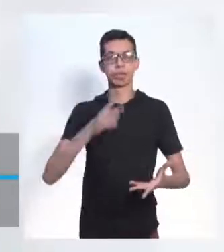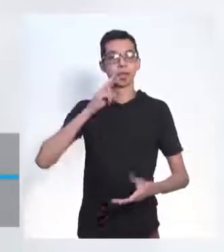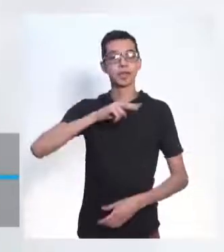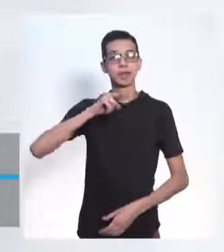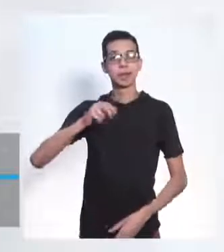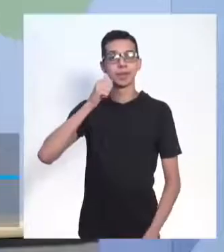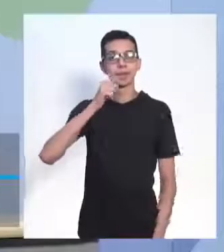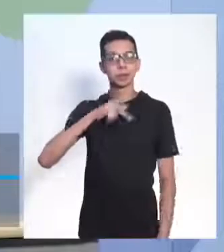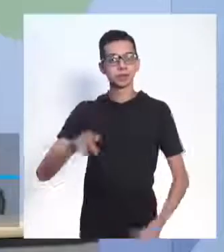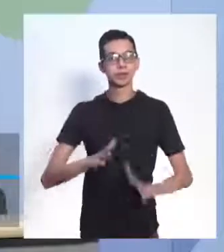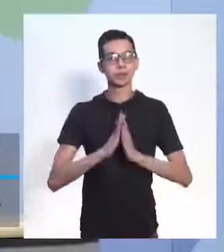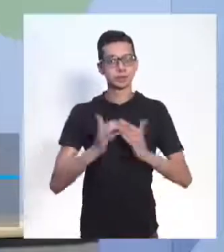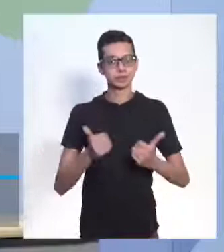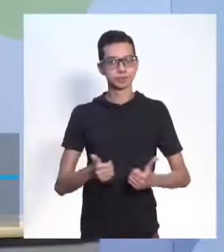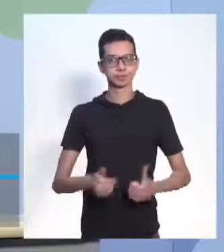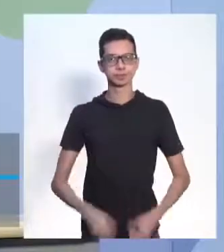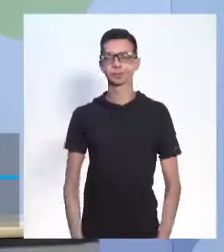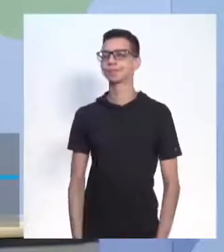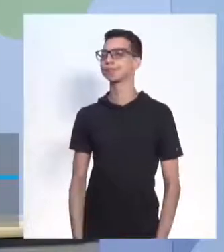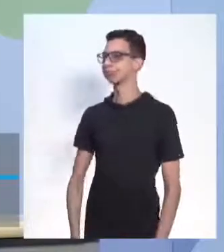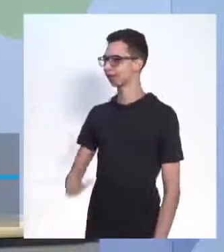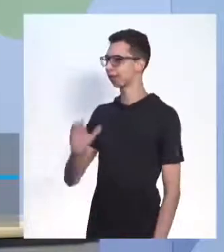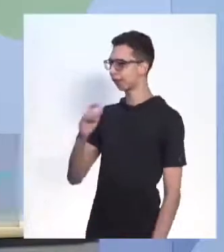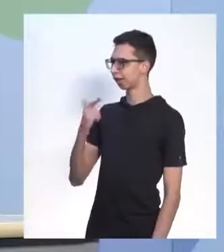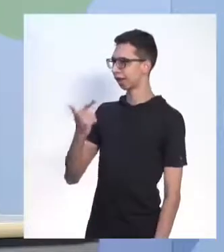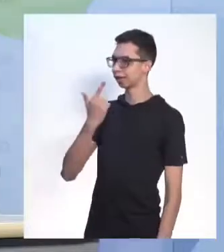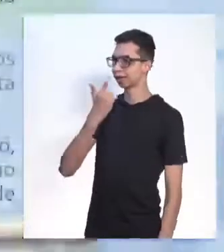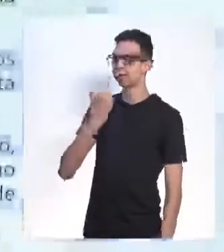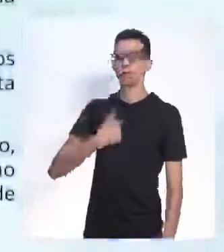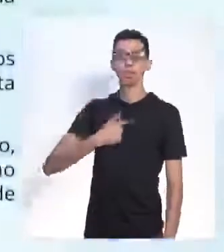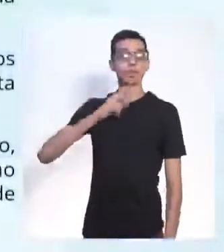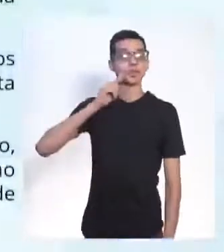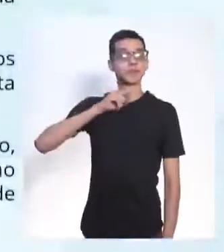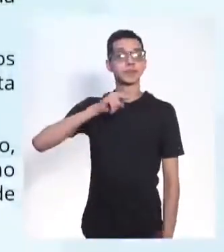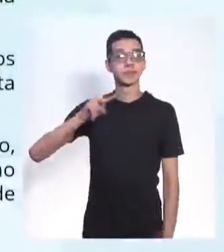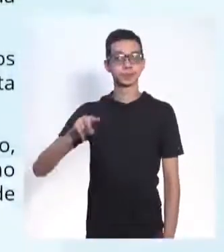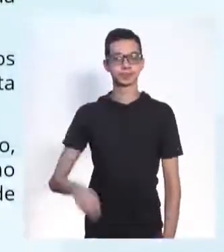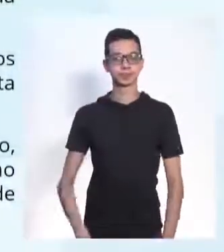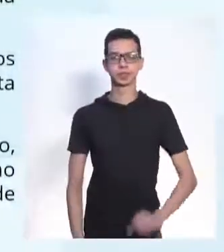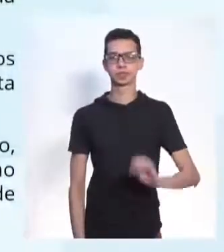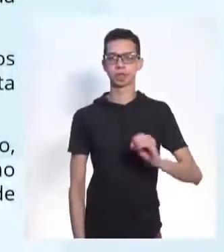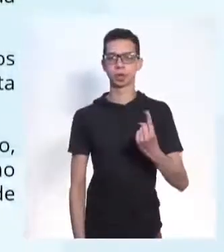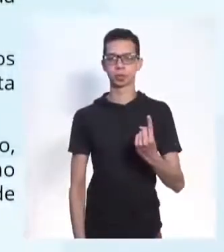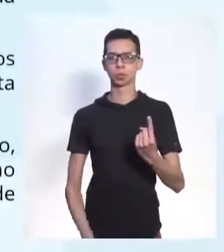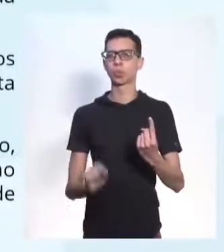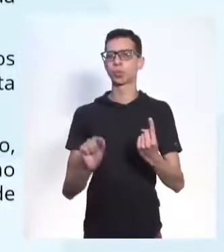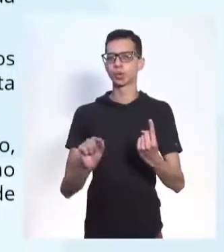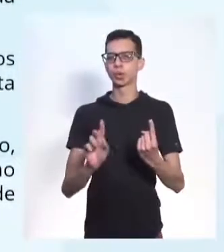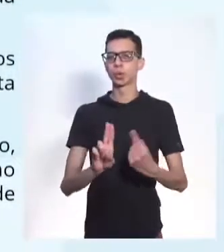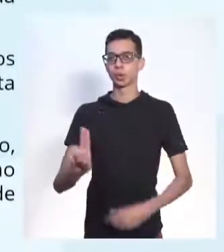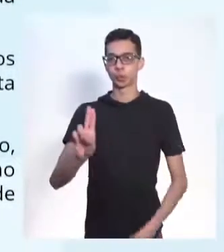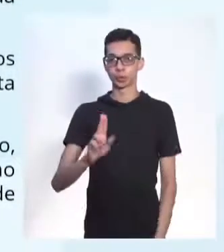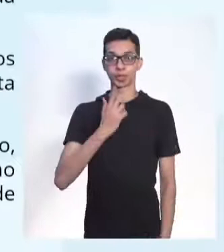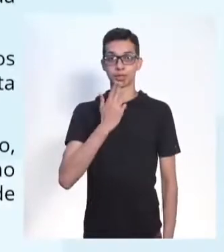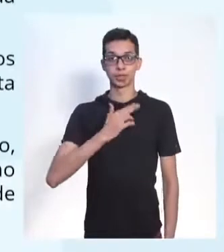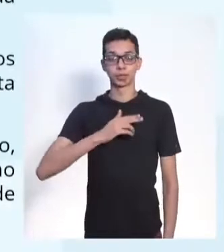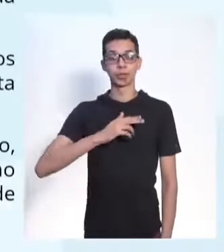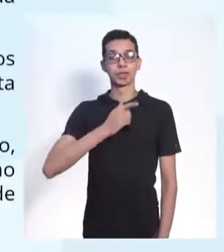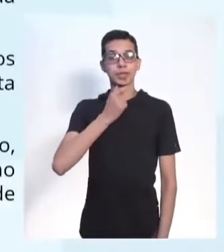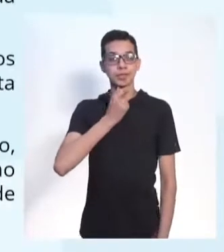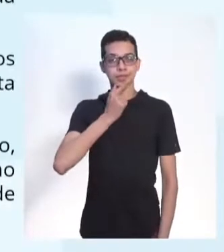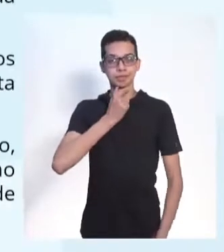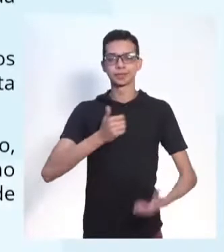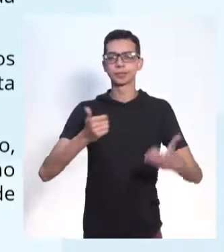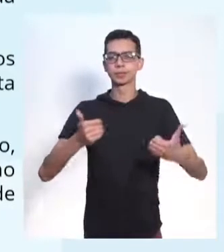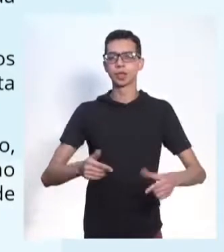Antônia? Claro. Let me see, deixa eu ver. Habilidade 01. Fazer uso da língua inglesa para expor pontos